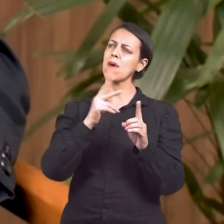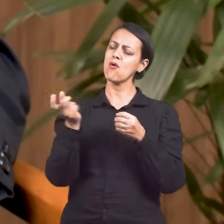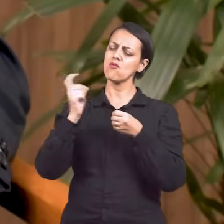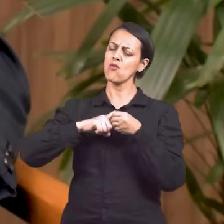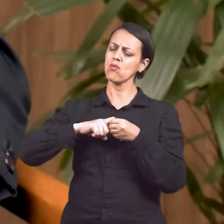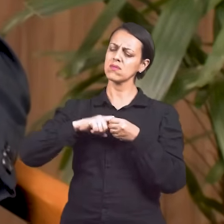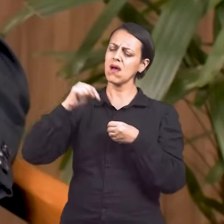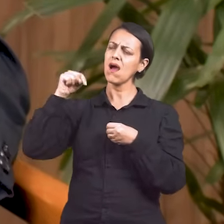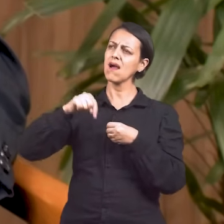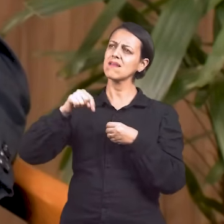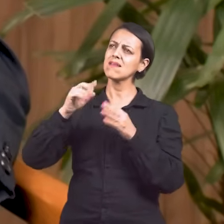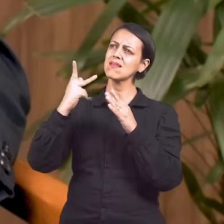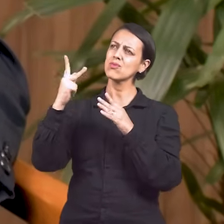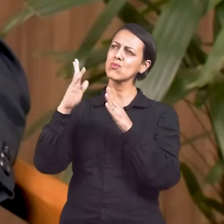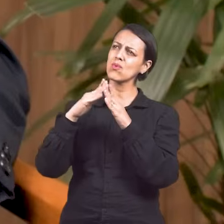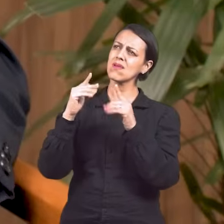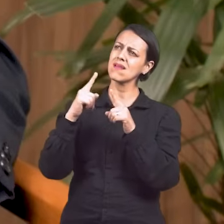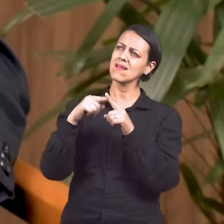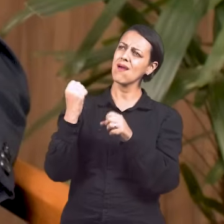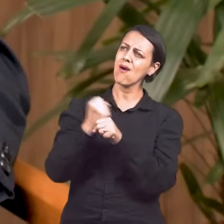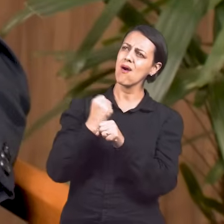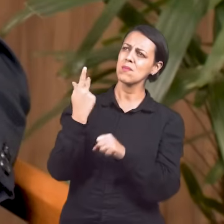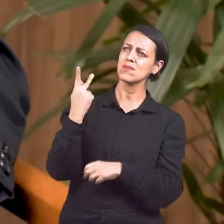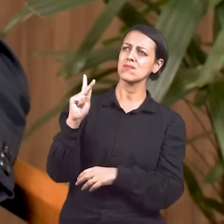irmão de volta para a tua obra.